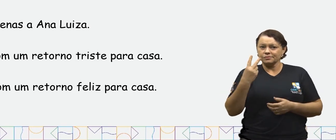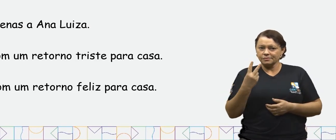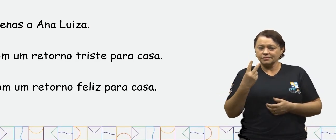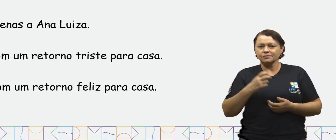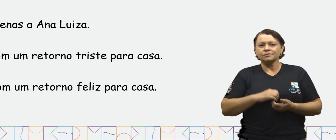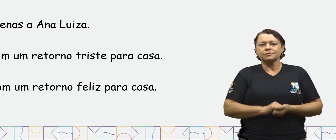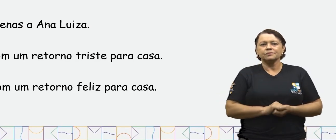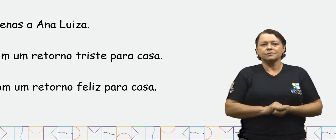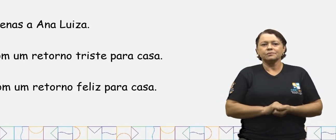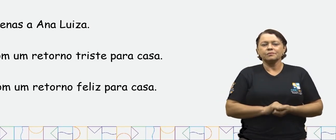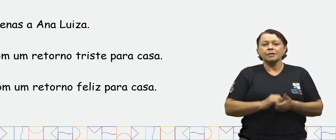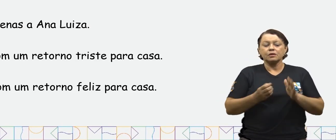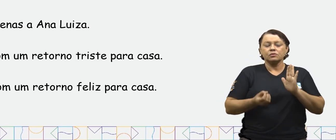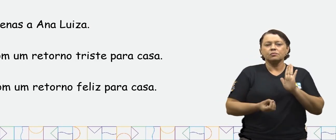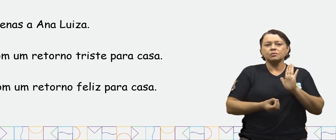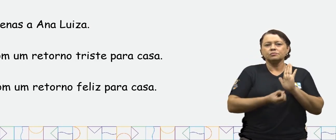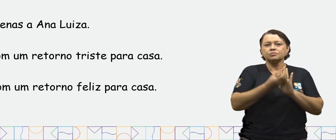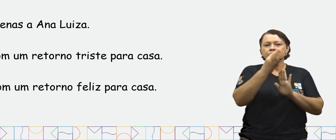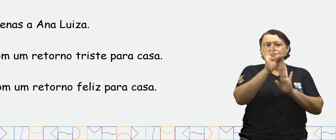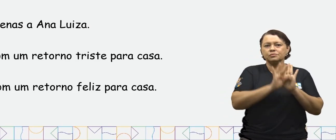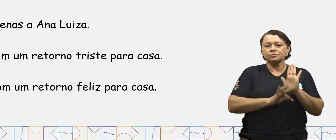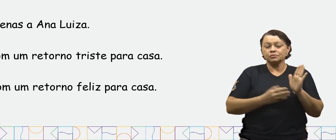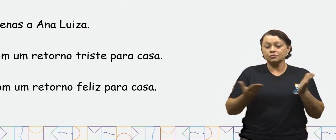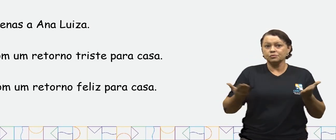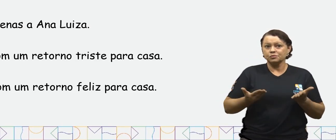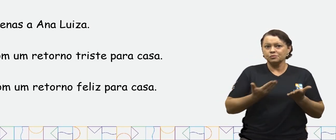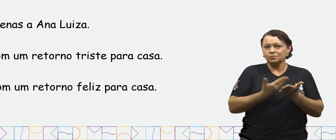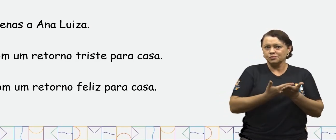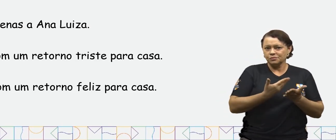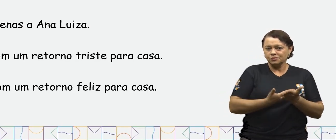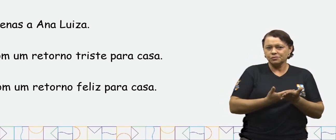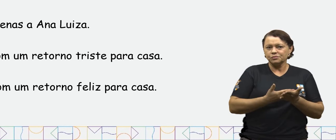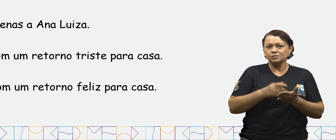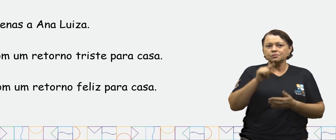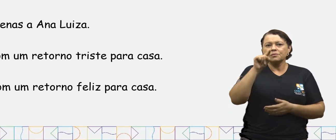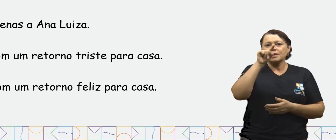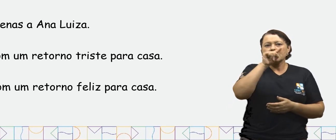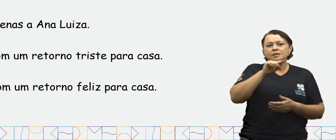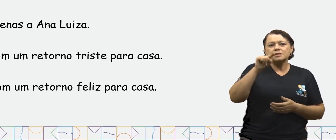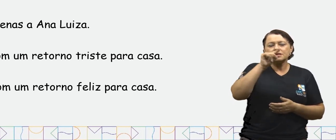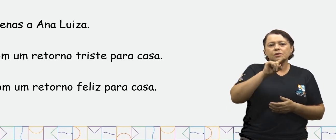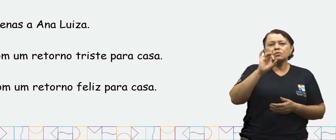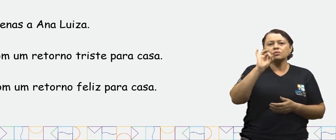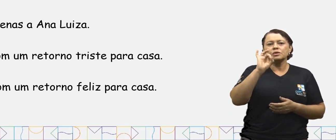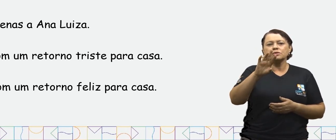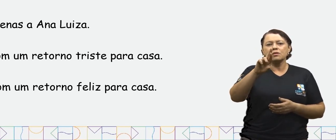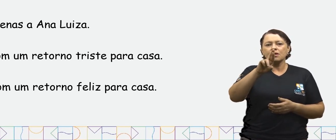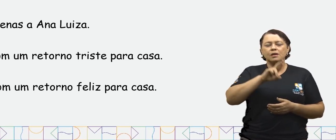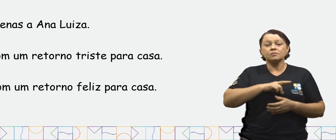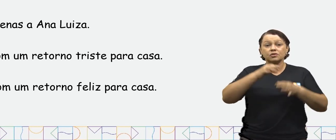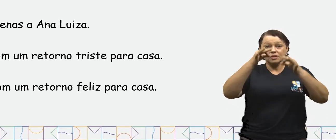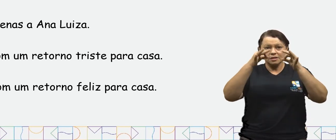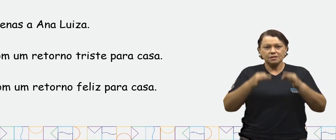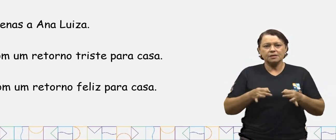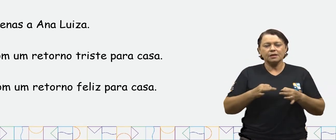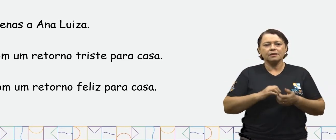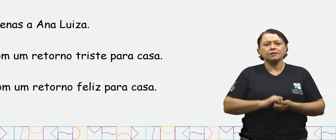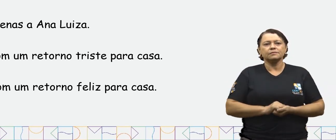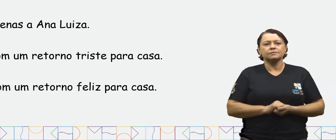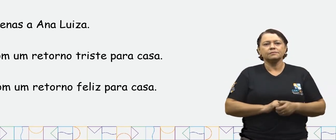Atividade número 2. Sobre a narrativa produzida na aula de hoje, circule apenas as